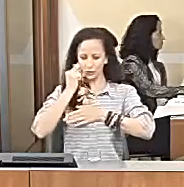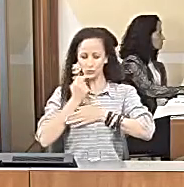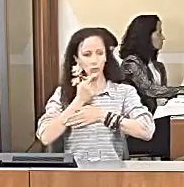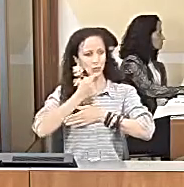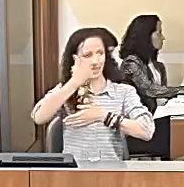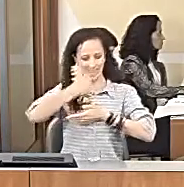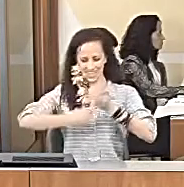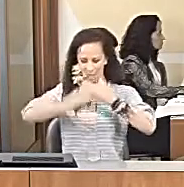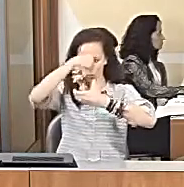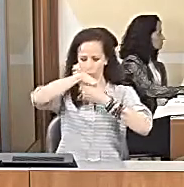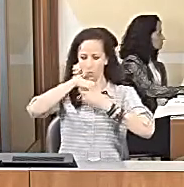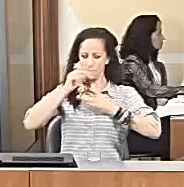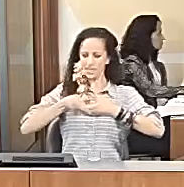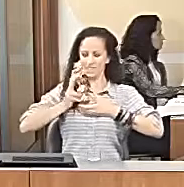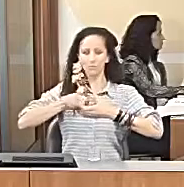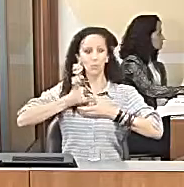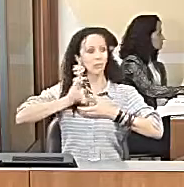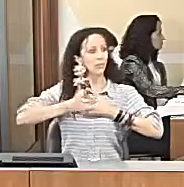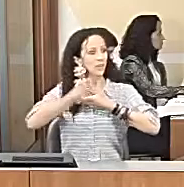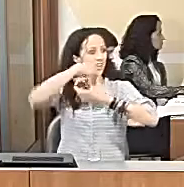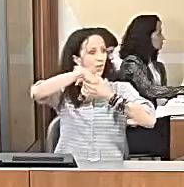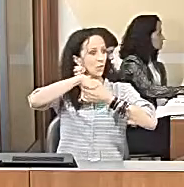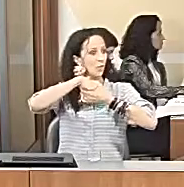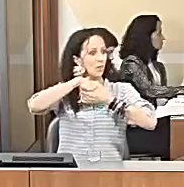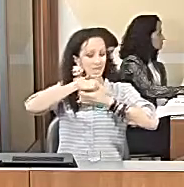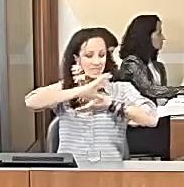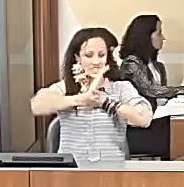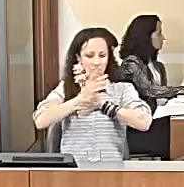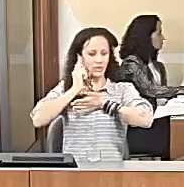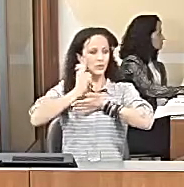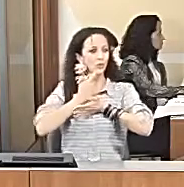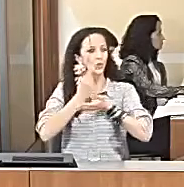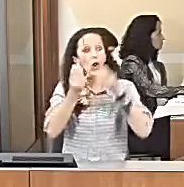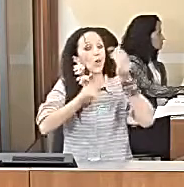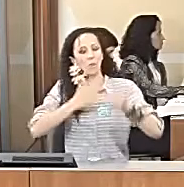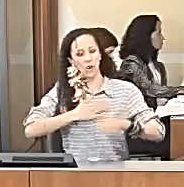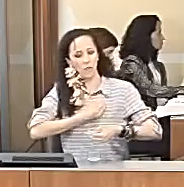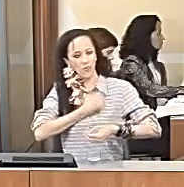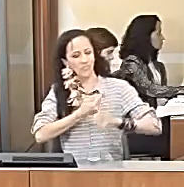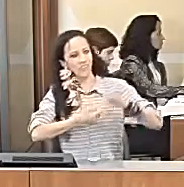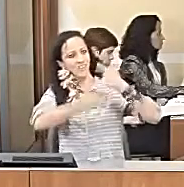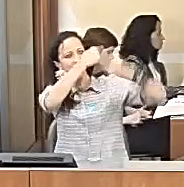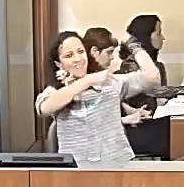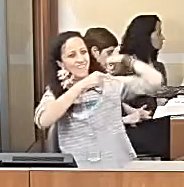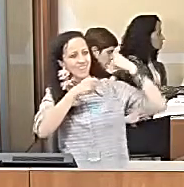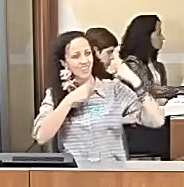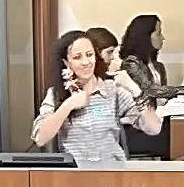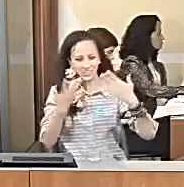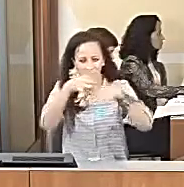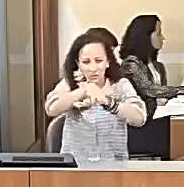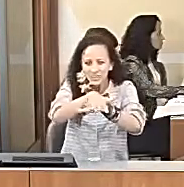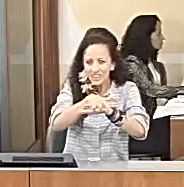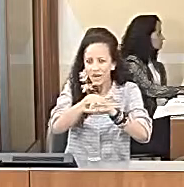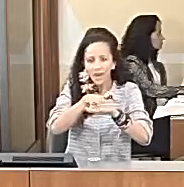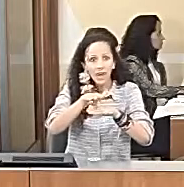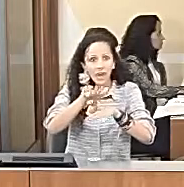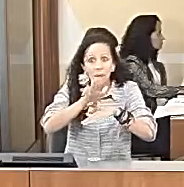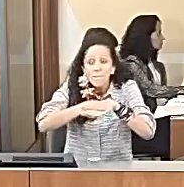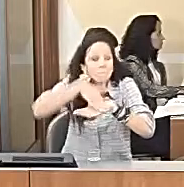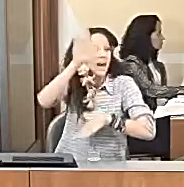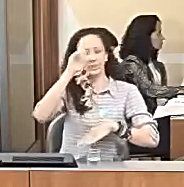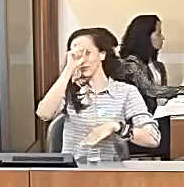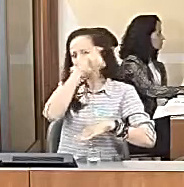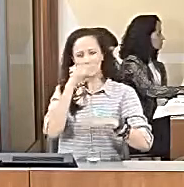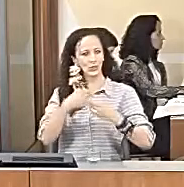Porque um surdo sozinho, ele não tem com quem conversar. Ele se sente sozinho, ele se sente discriminado.